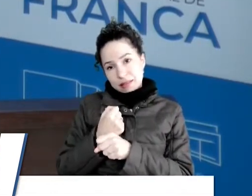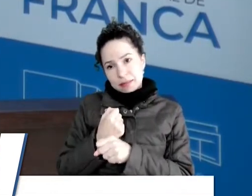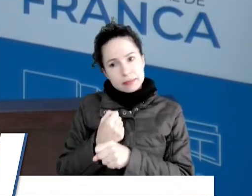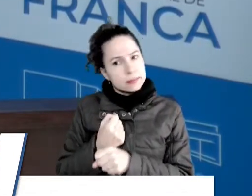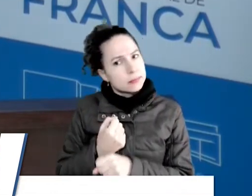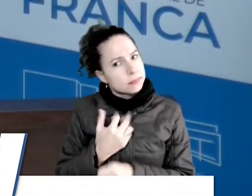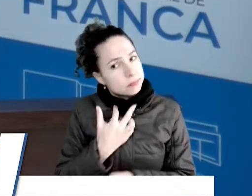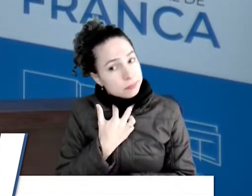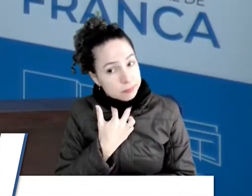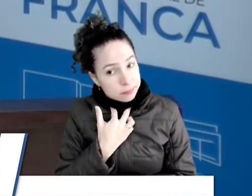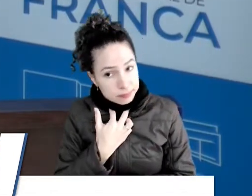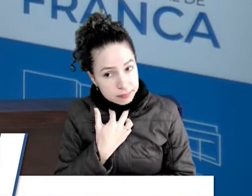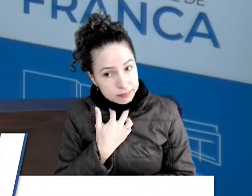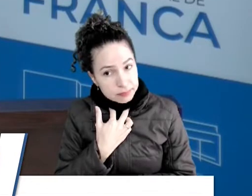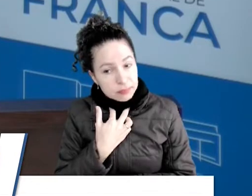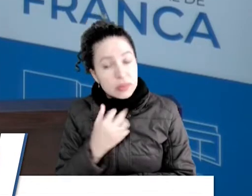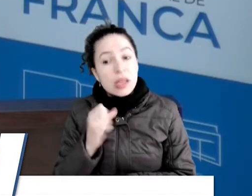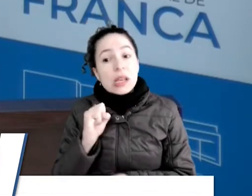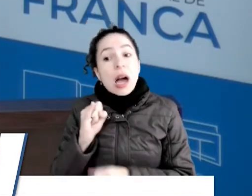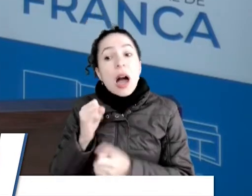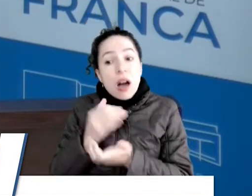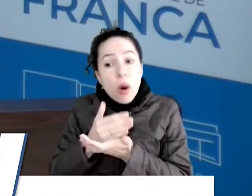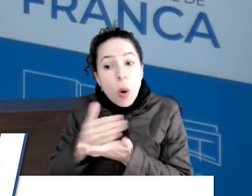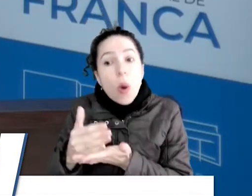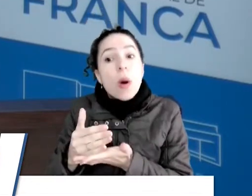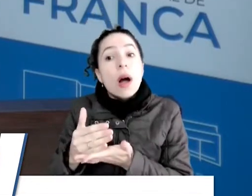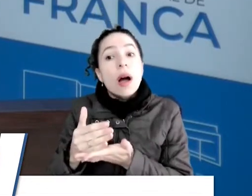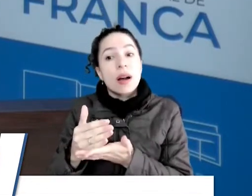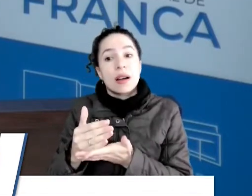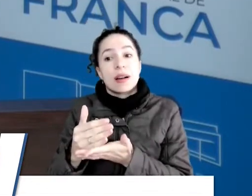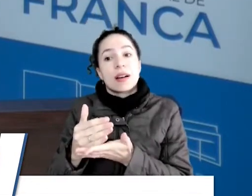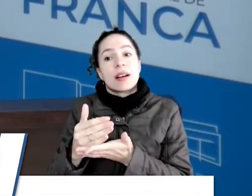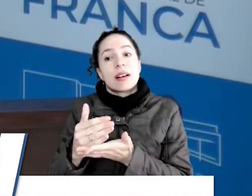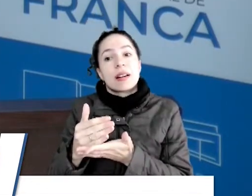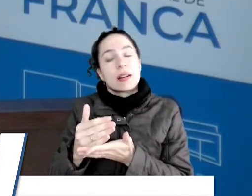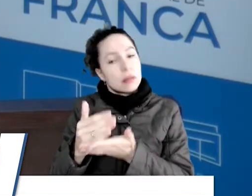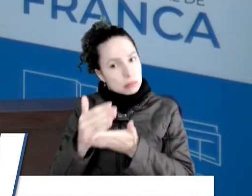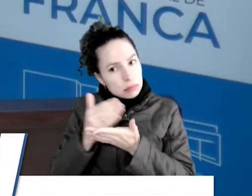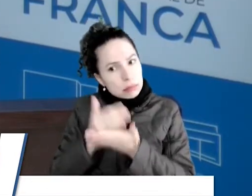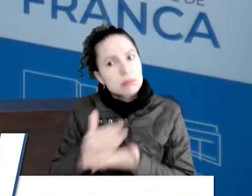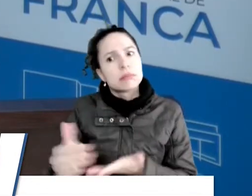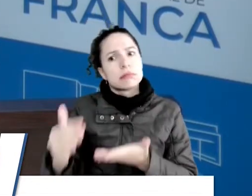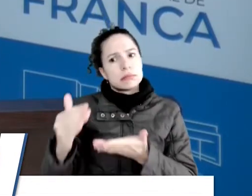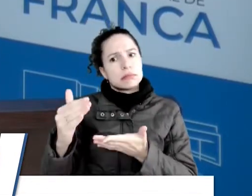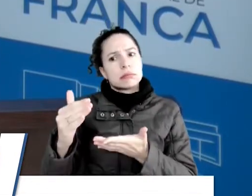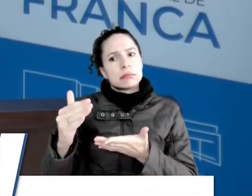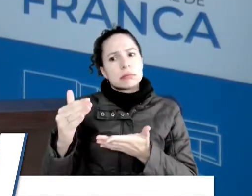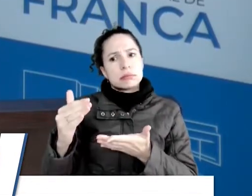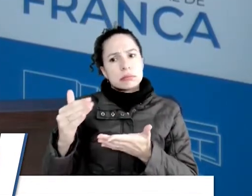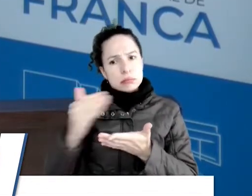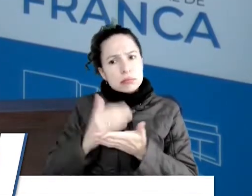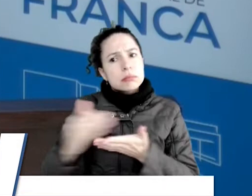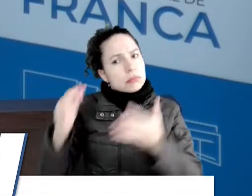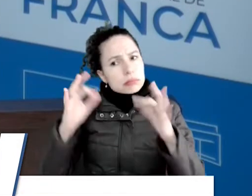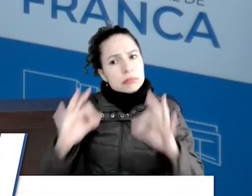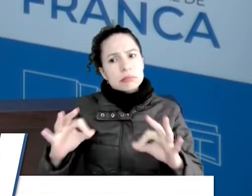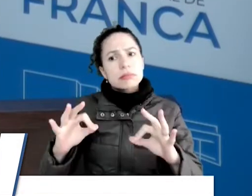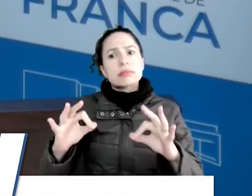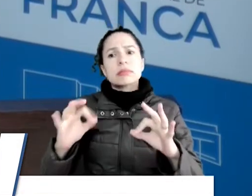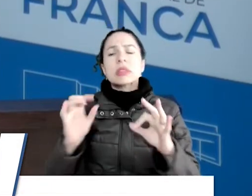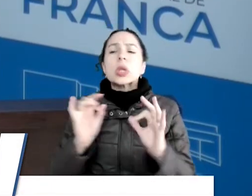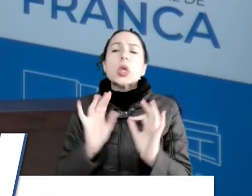assim. Se a obra vai começar, que comece. Não comece somente para